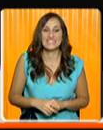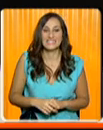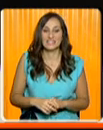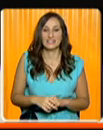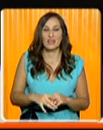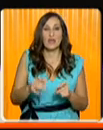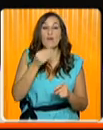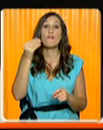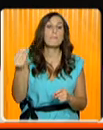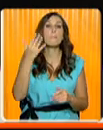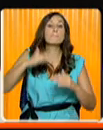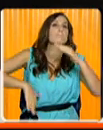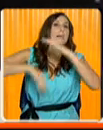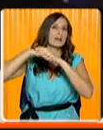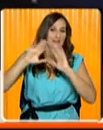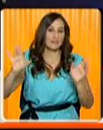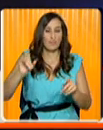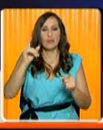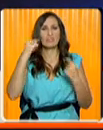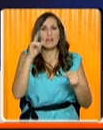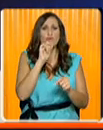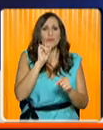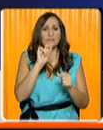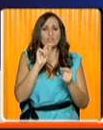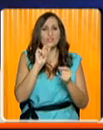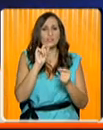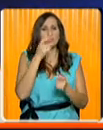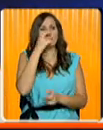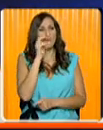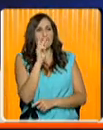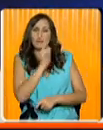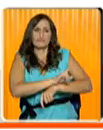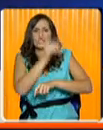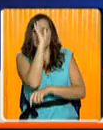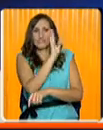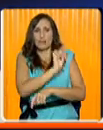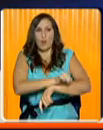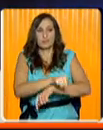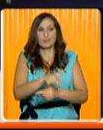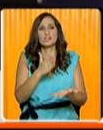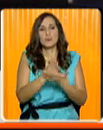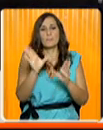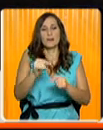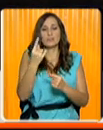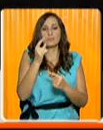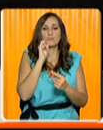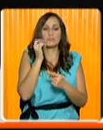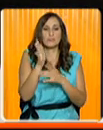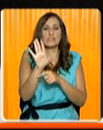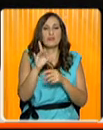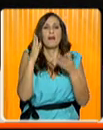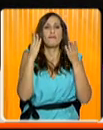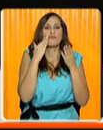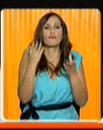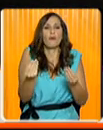Era o ex-libris da... Quer dizer, há nomes que não dão uma chance a uma pessoa, não é? Mas só para vos falar assim mais um, por exemplo, havia a